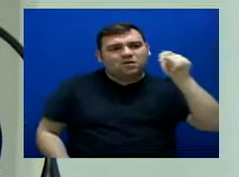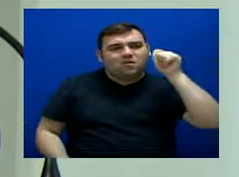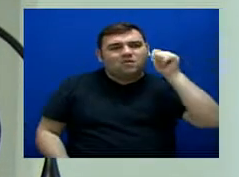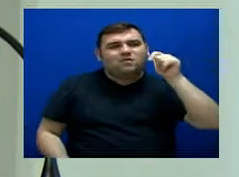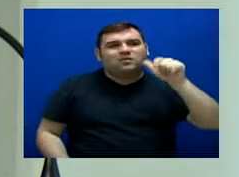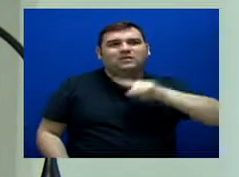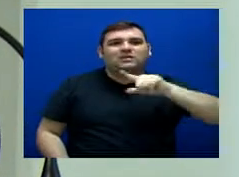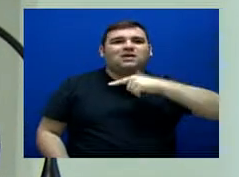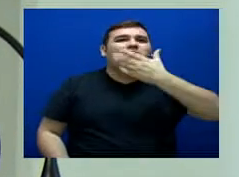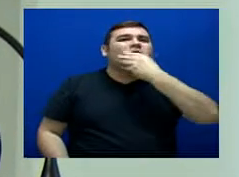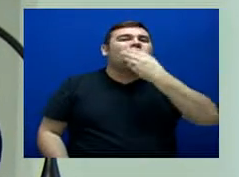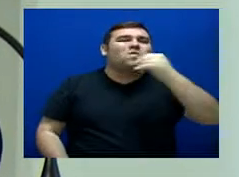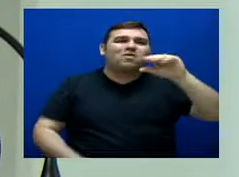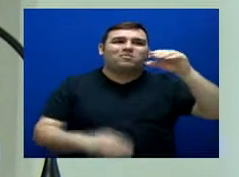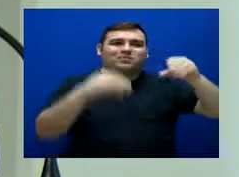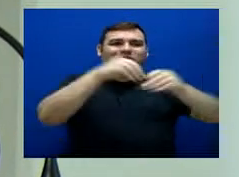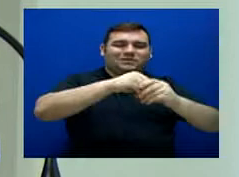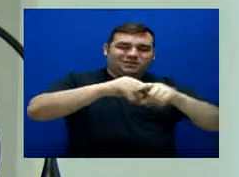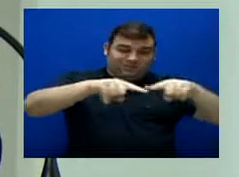Renan, o jagunço lá dentro,